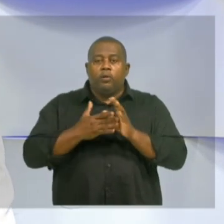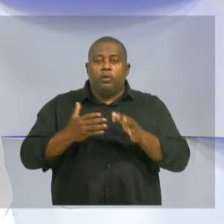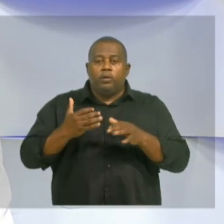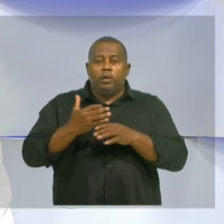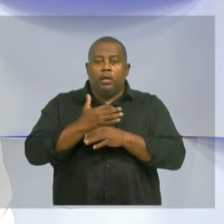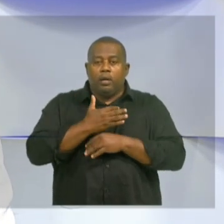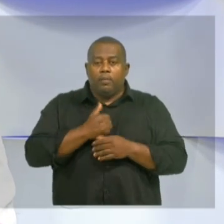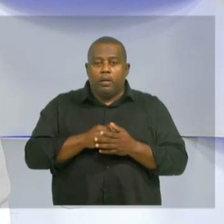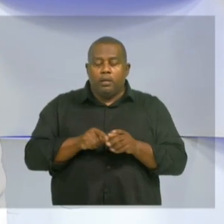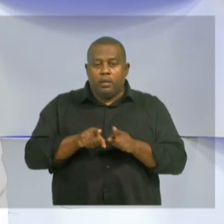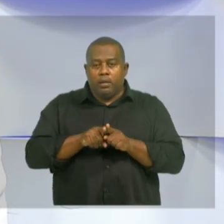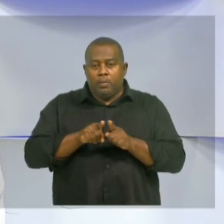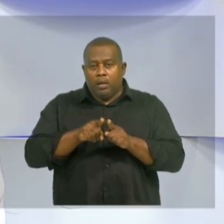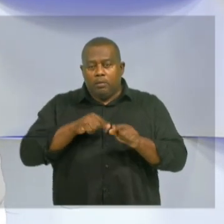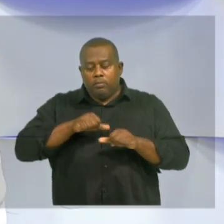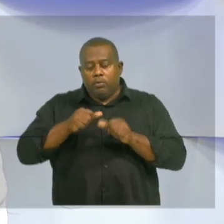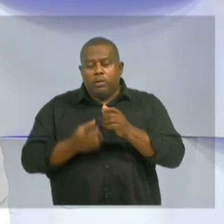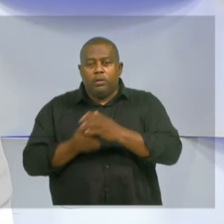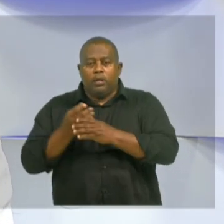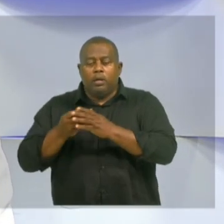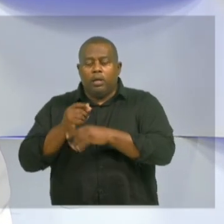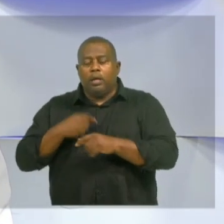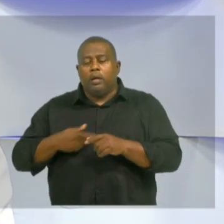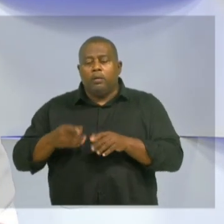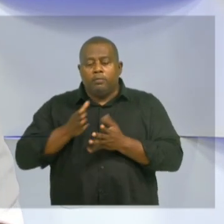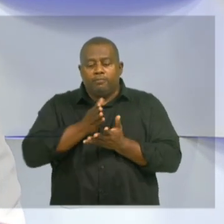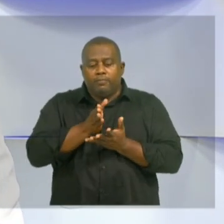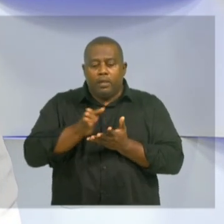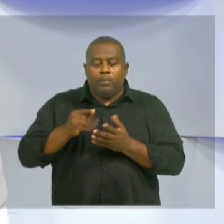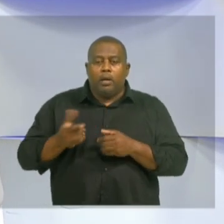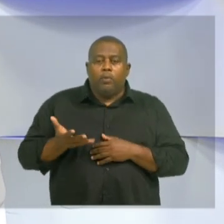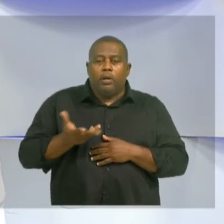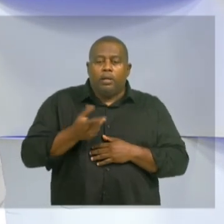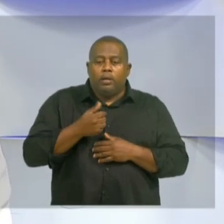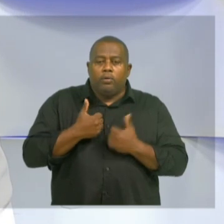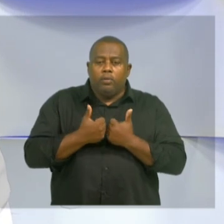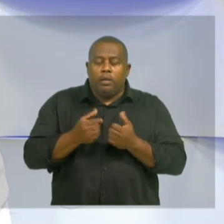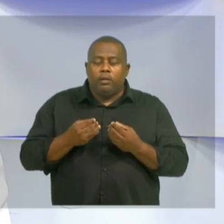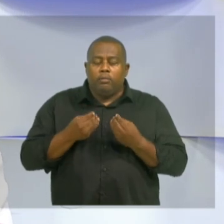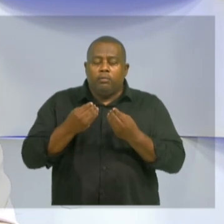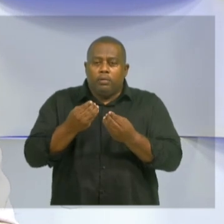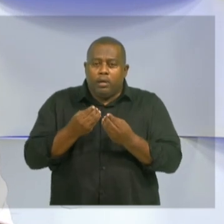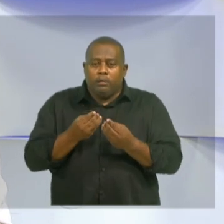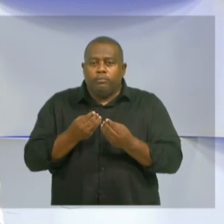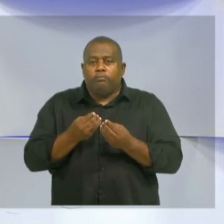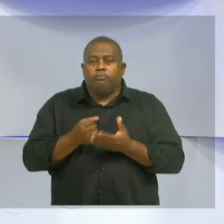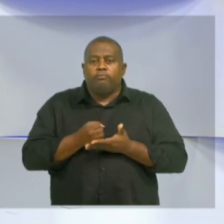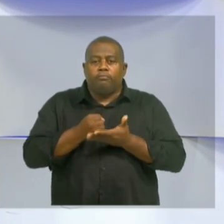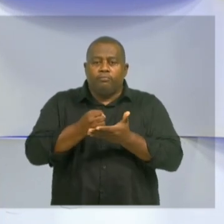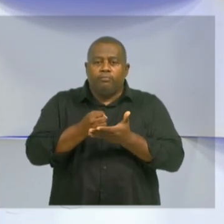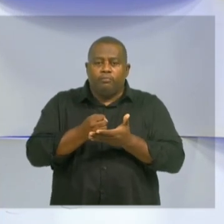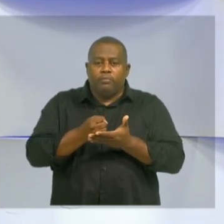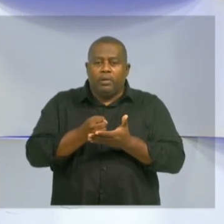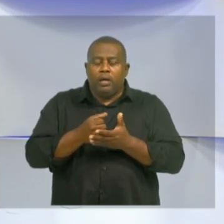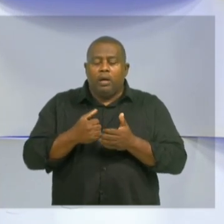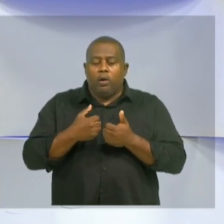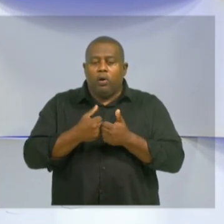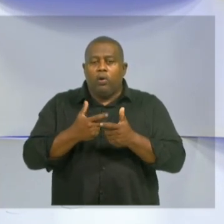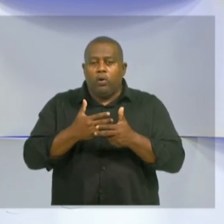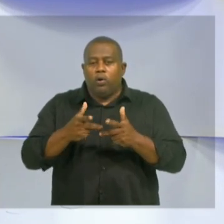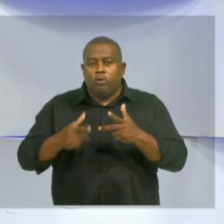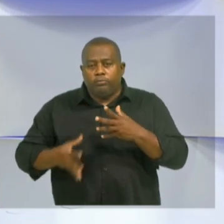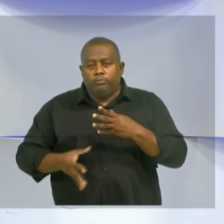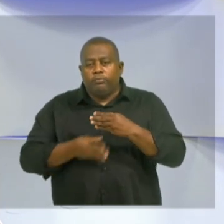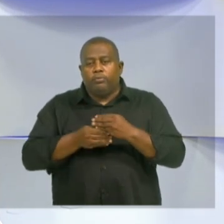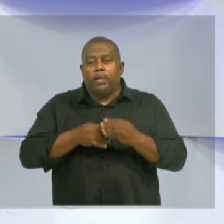reabastecimento das Linhas qualidade dos ônibus e também dando um Amparo aos nossos eh Transporte Complementar